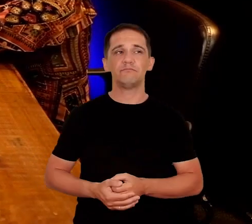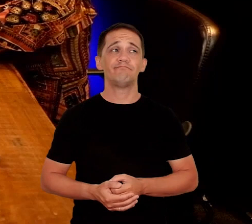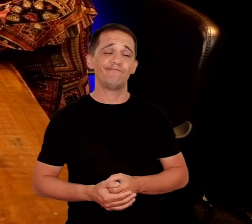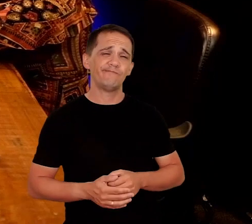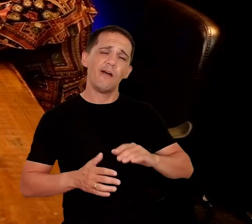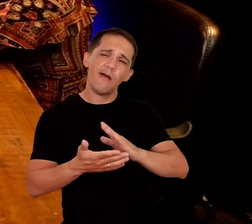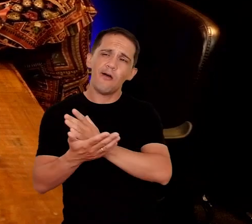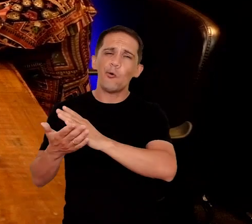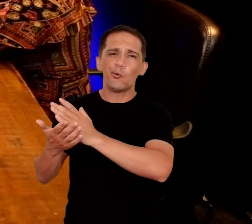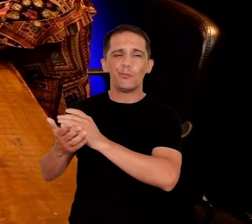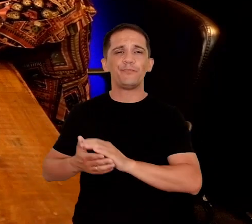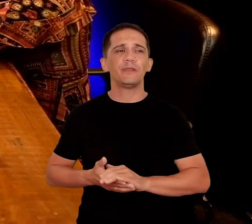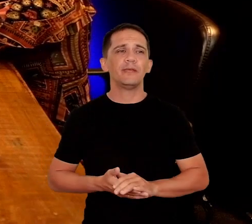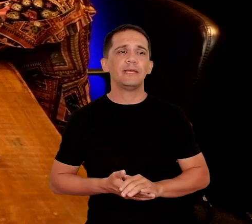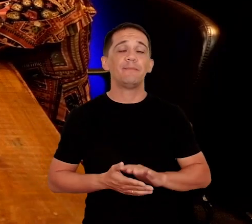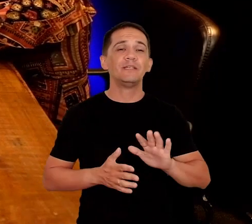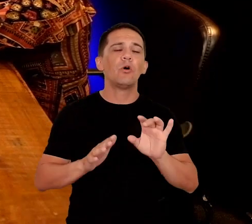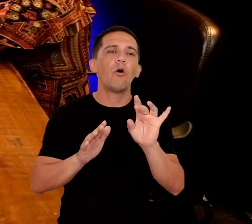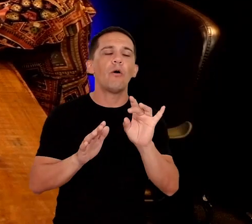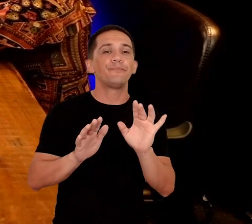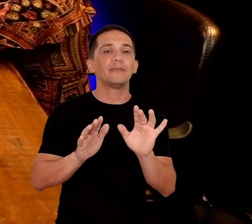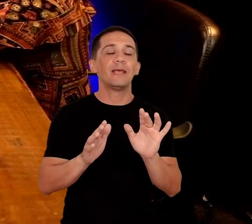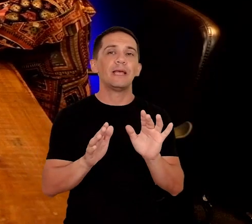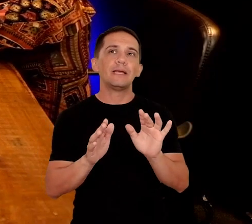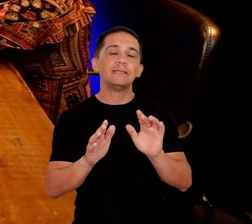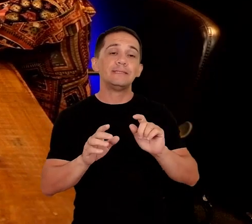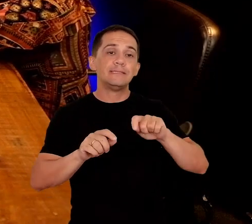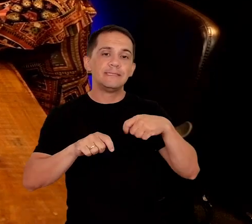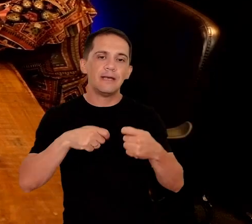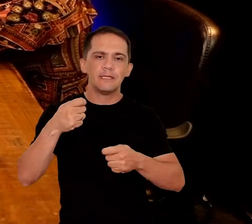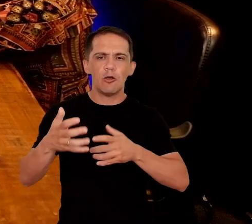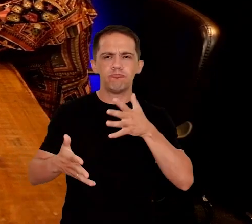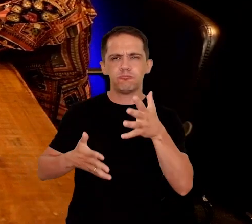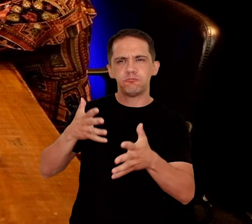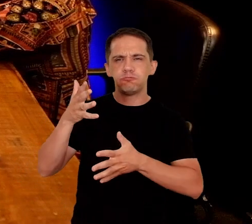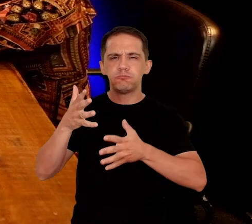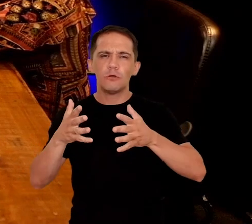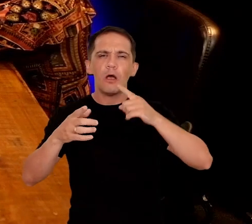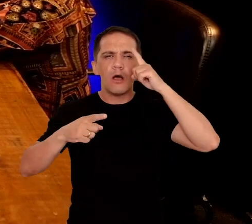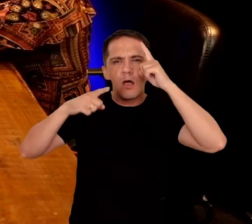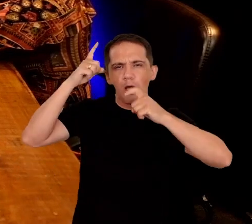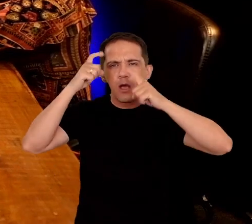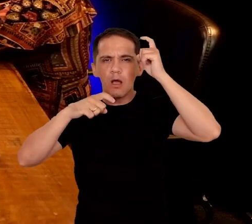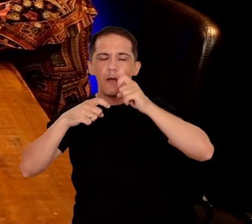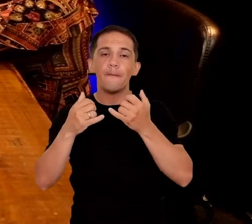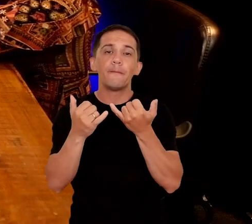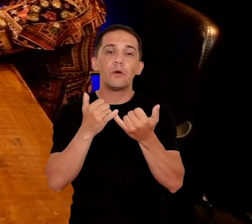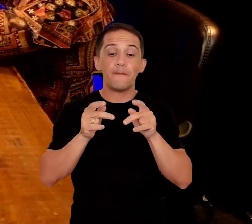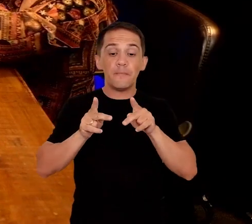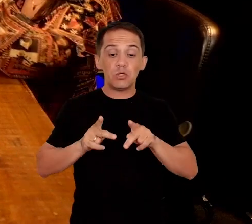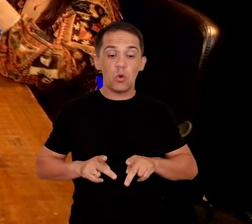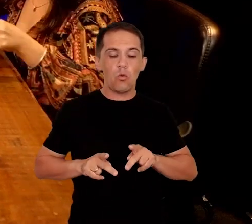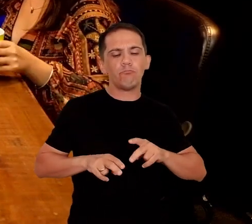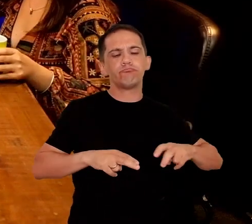Mas é só para que o pessoal que está assistindo, né, possa entender. Claro, desenha o sinal, né? A pessoa que está sentada